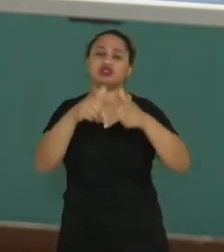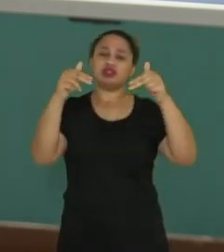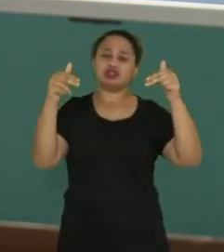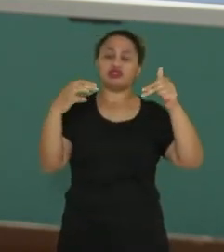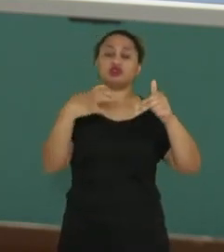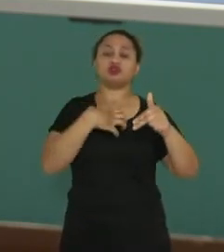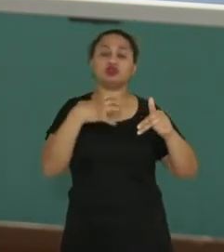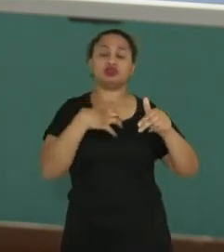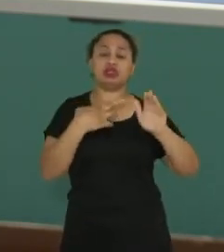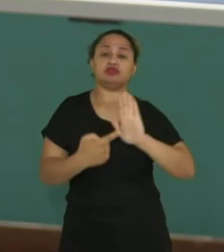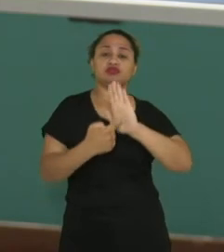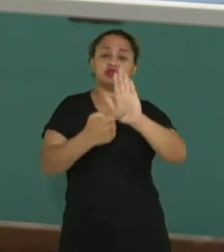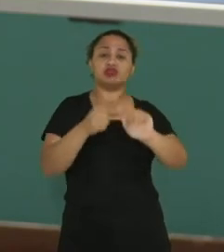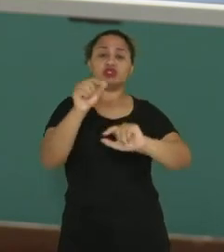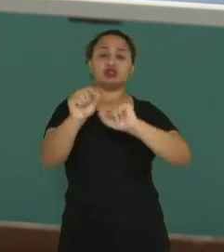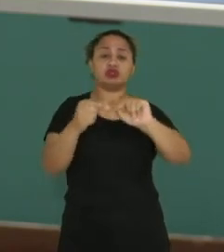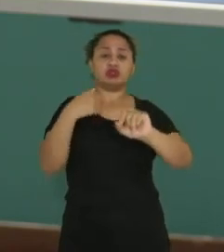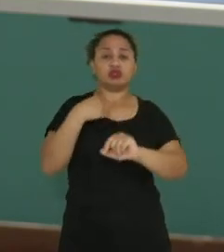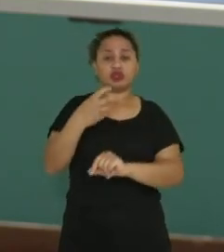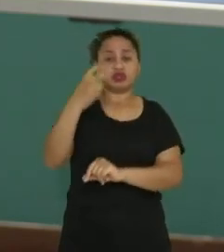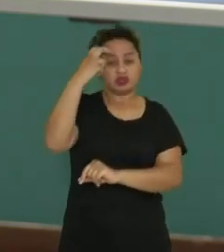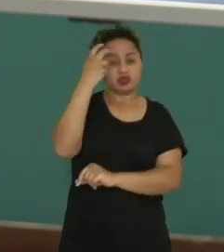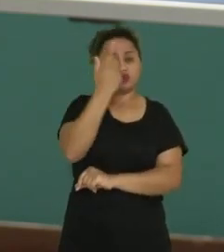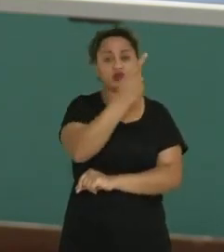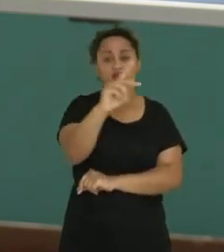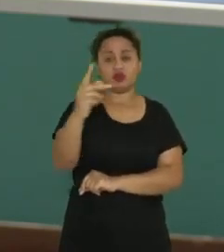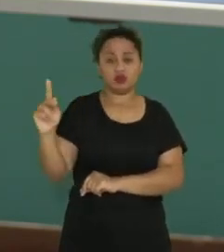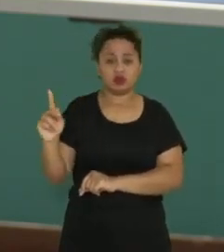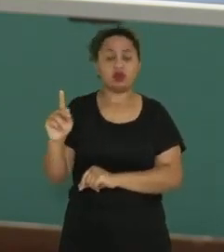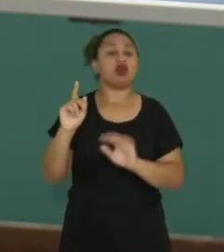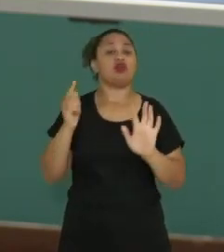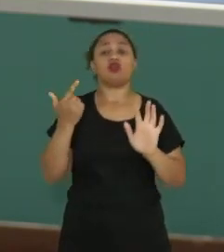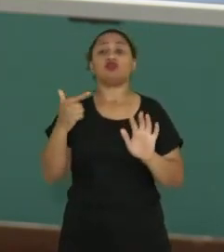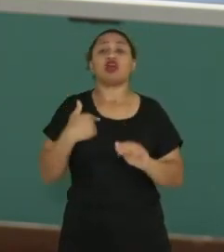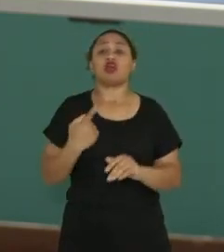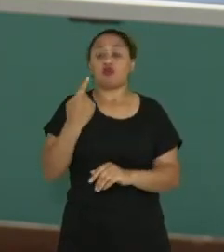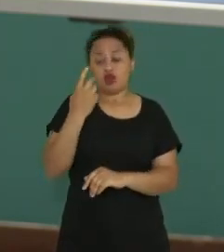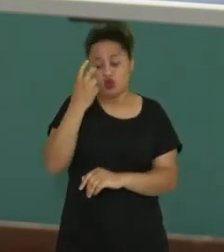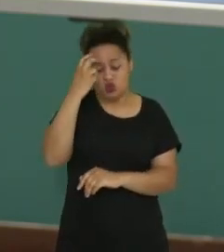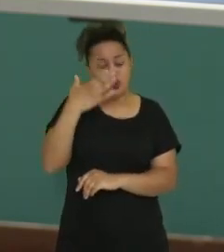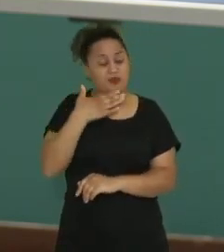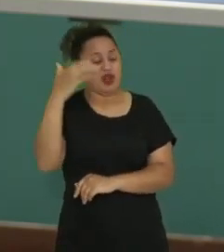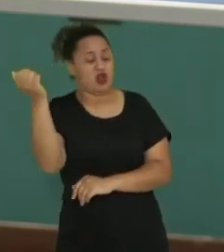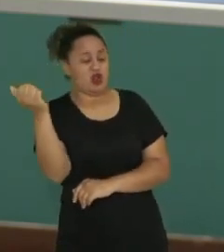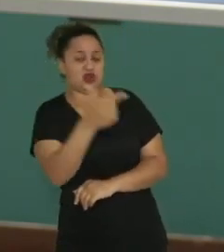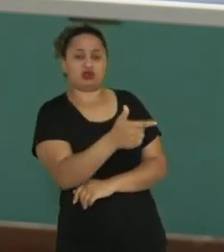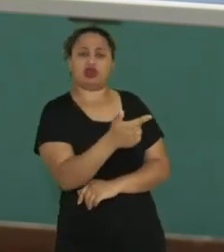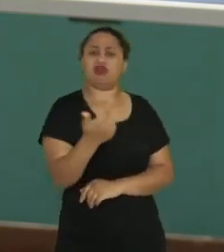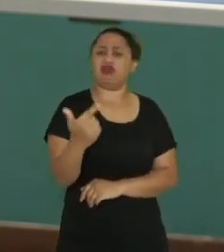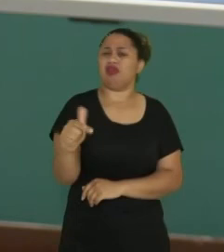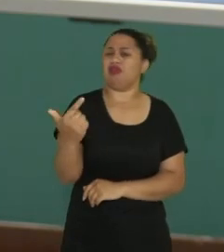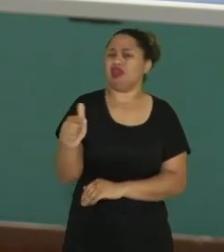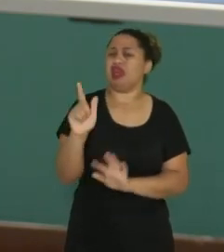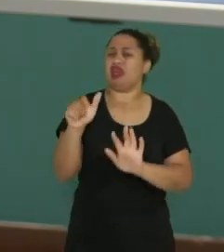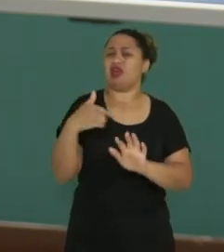de expressar a cultura do outro. Não existe uma cultura melhor do que a outra. O que existe